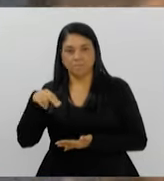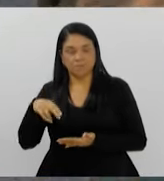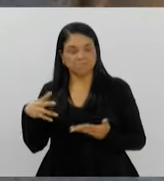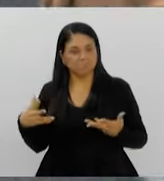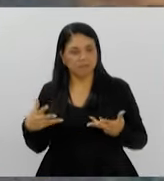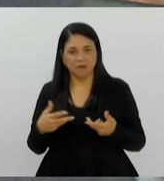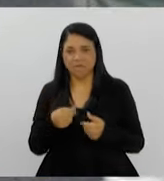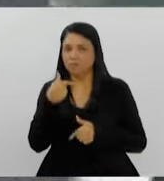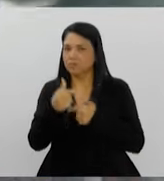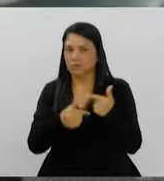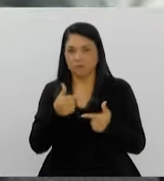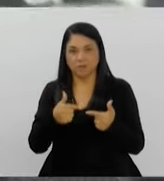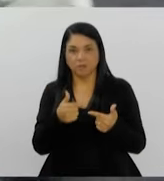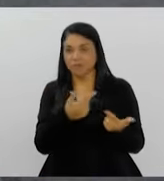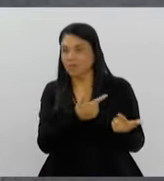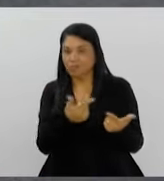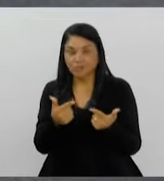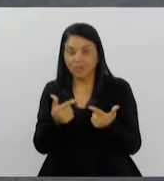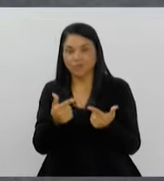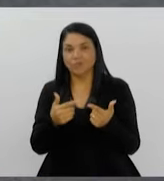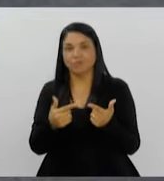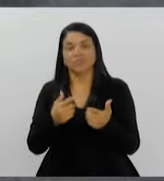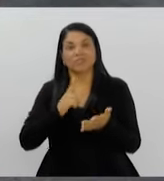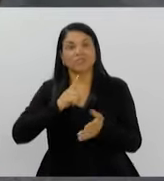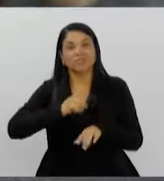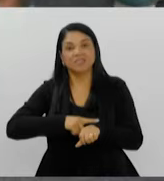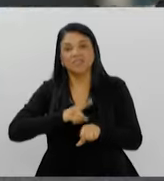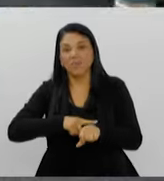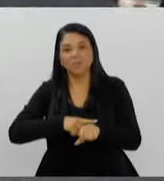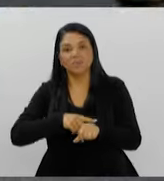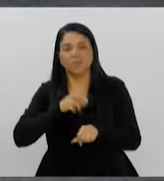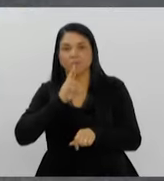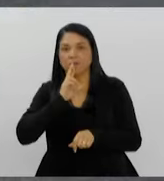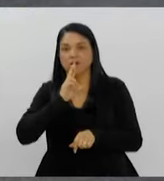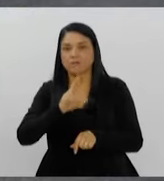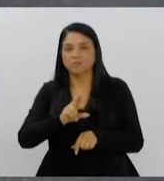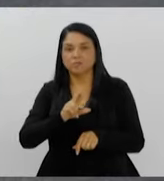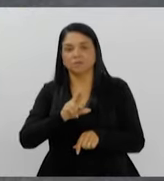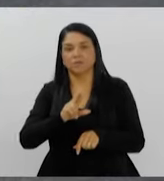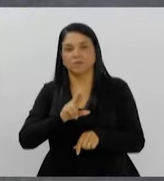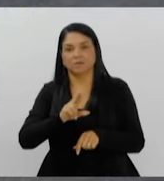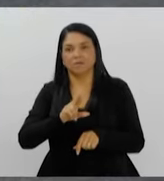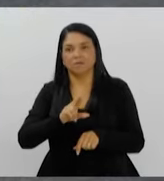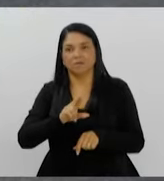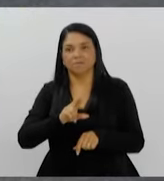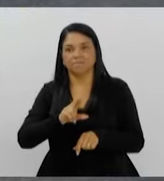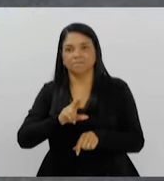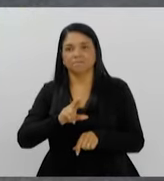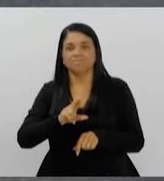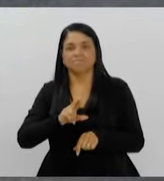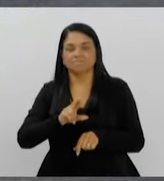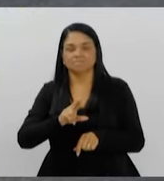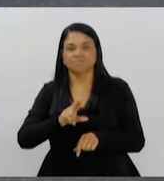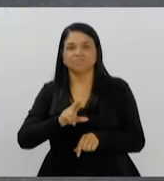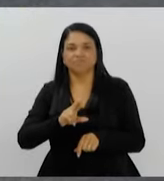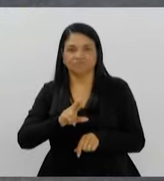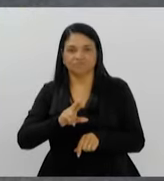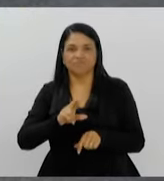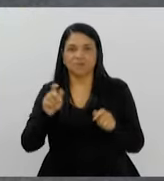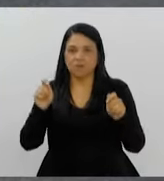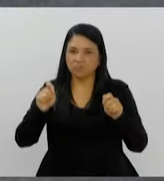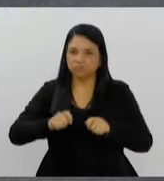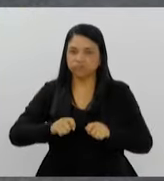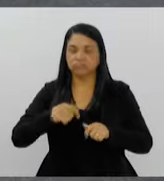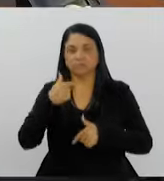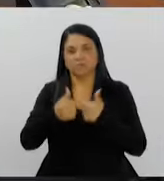pasta não tendo tempo suficiente para realmente responder como eu tenho certeza que ele responderia com a sua competência